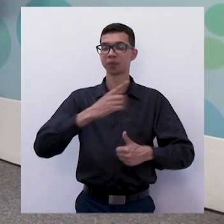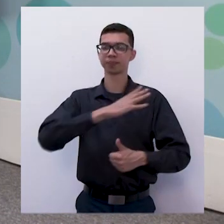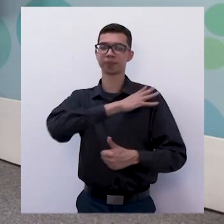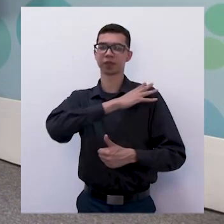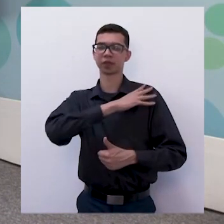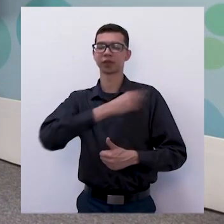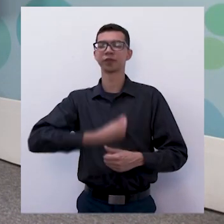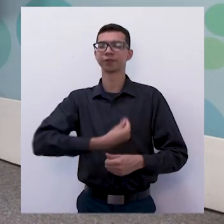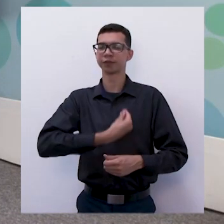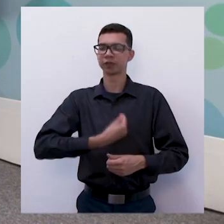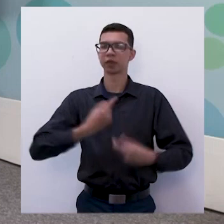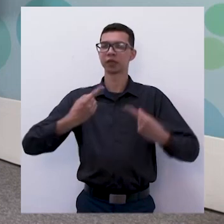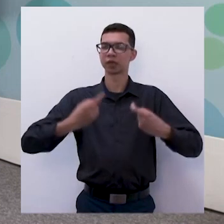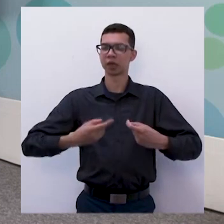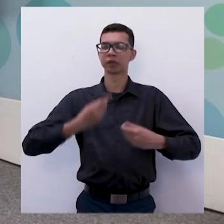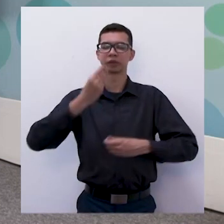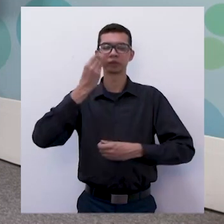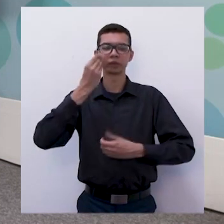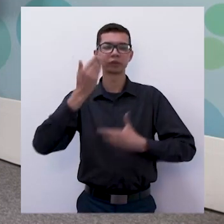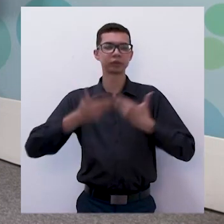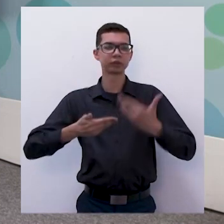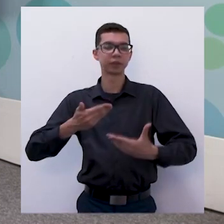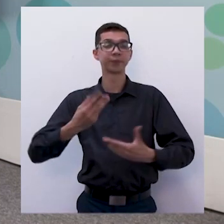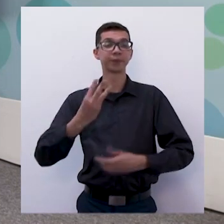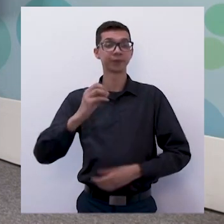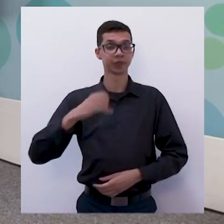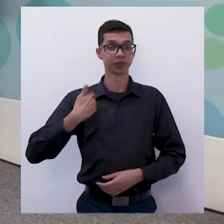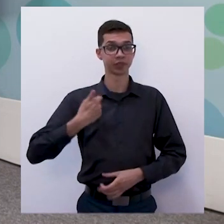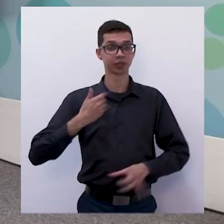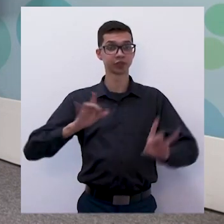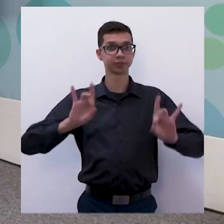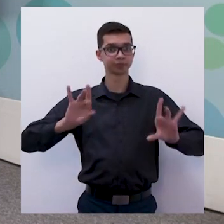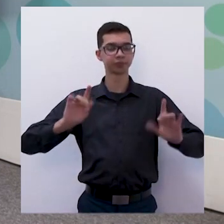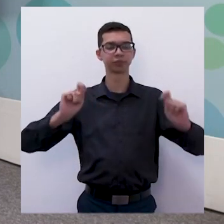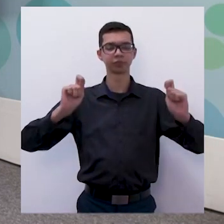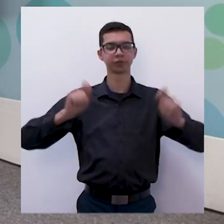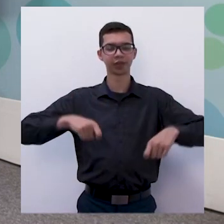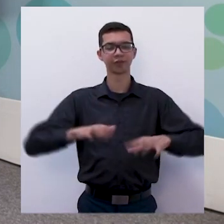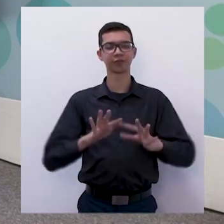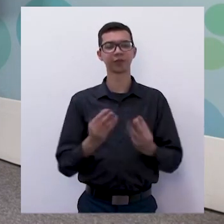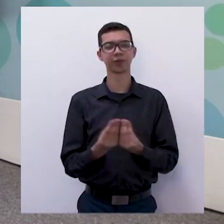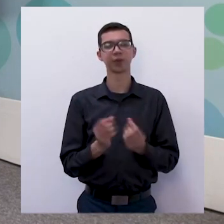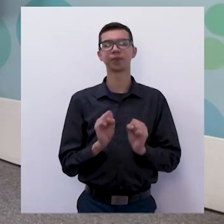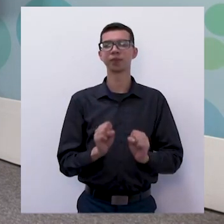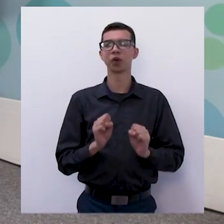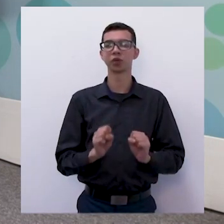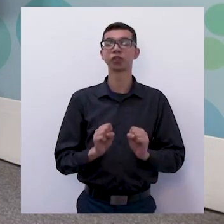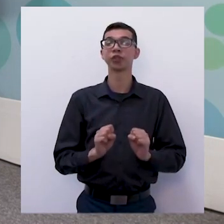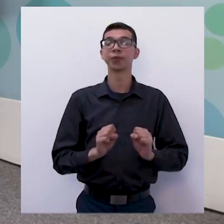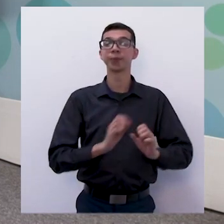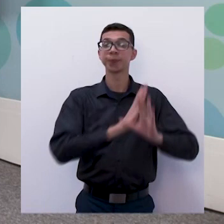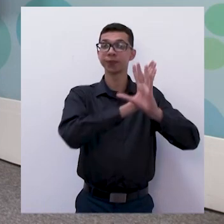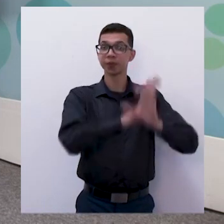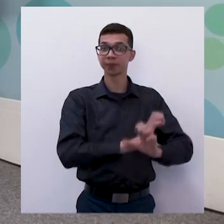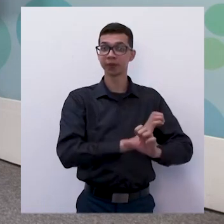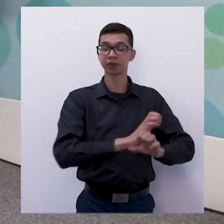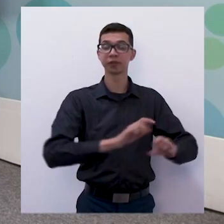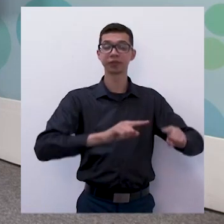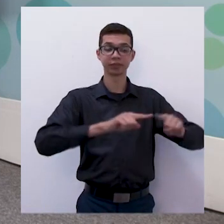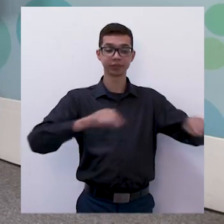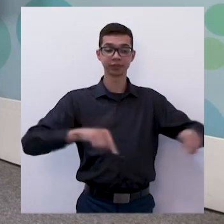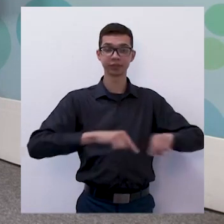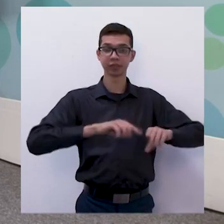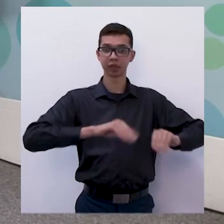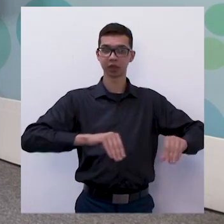guerras, aí sim, aos 30, você vai poder constituir uma família. E esse espartano já recebia terras